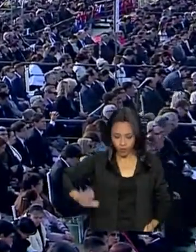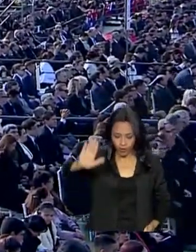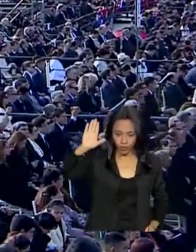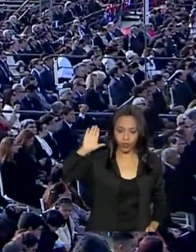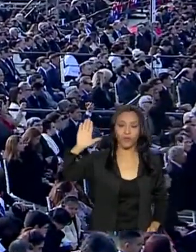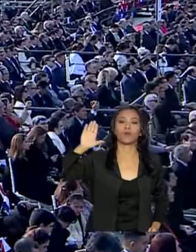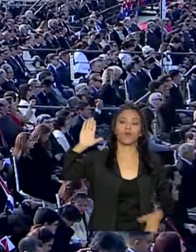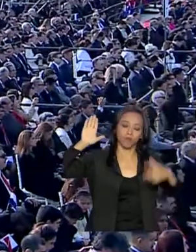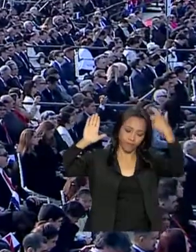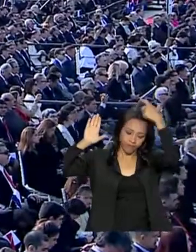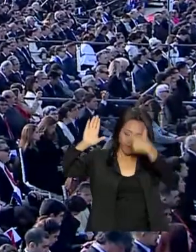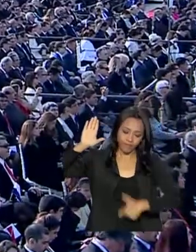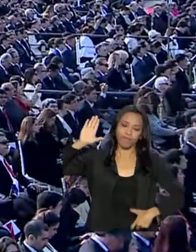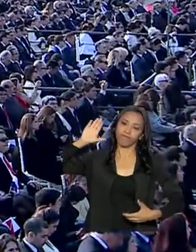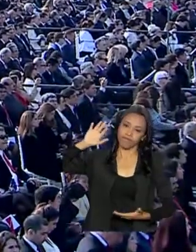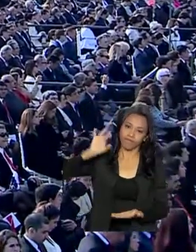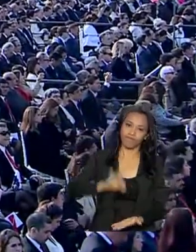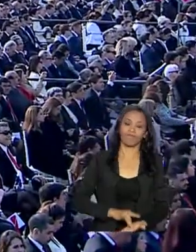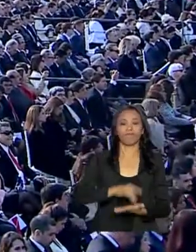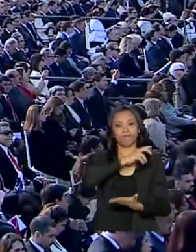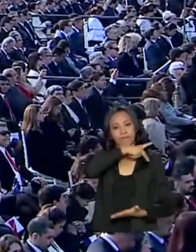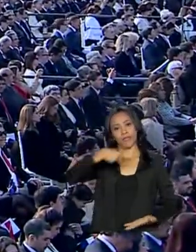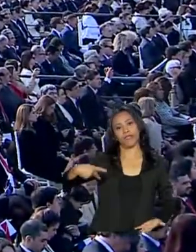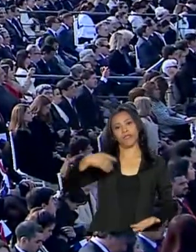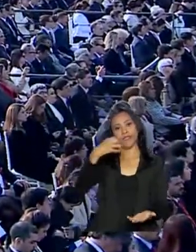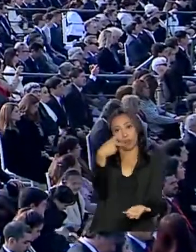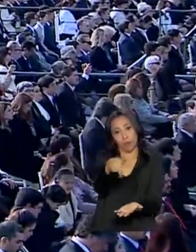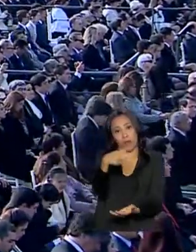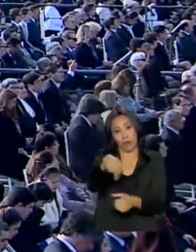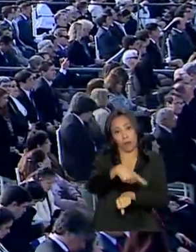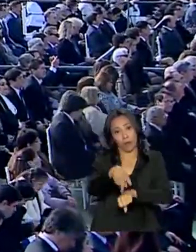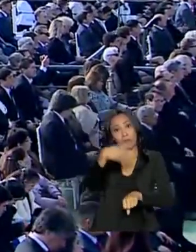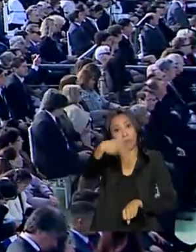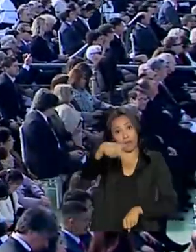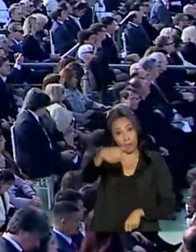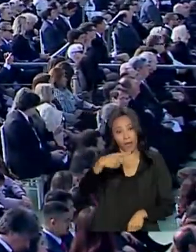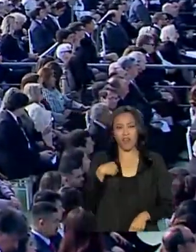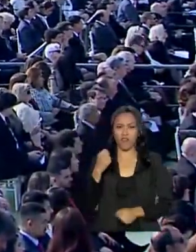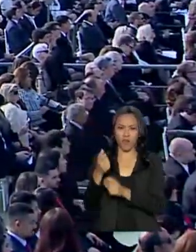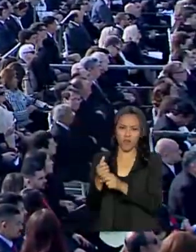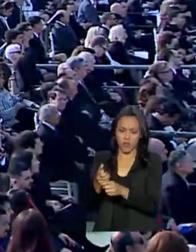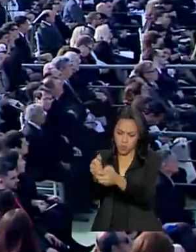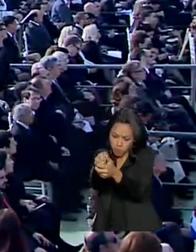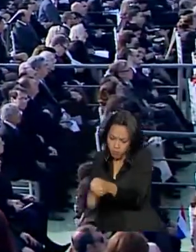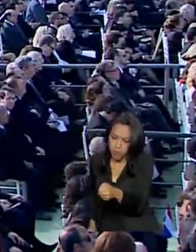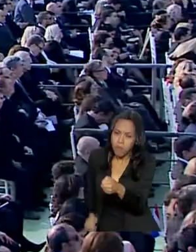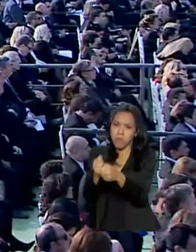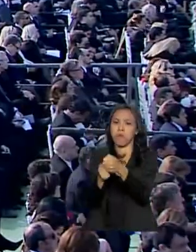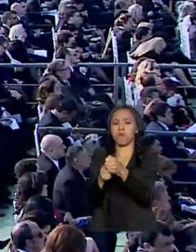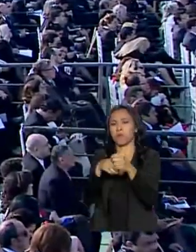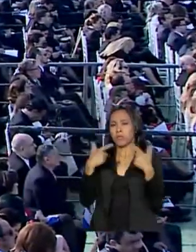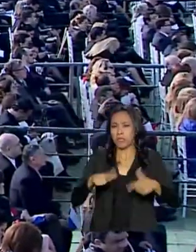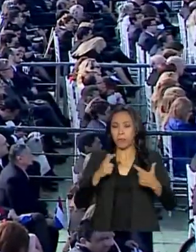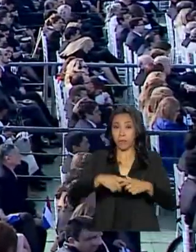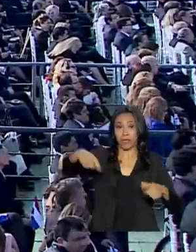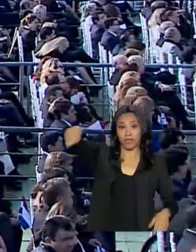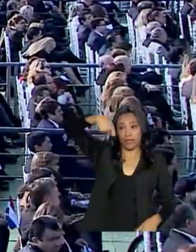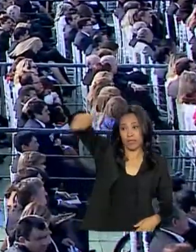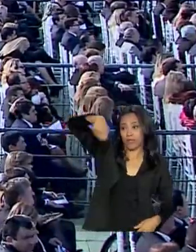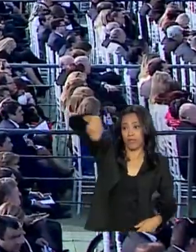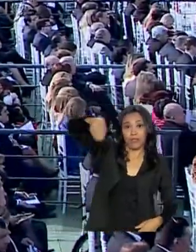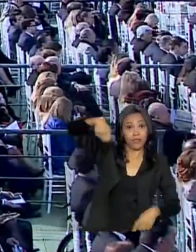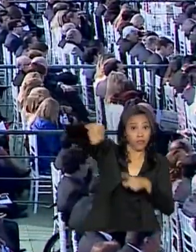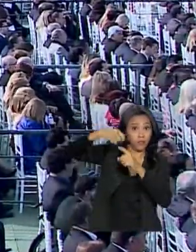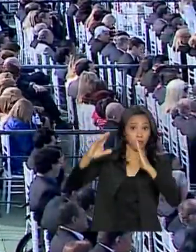e se tornou de fato presidente paraguaio, ele foi saudado com tiros de canhão, os sinos também da catedral aqui de